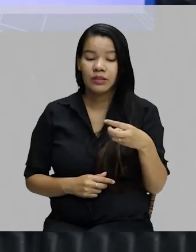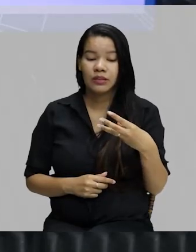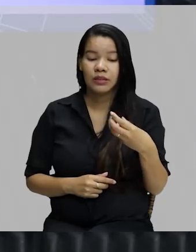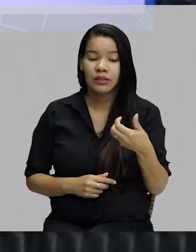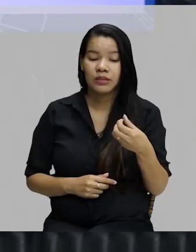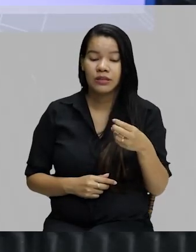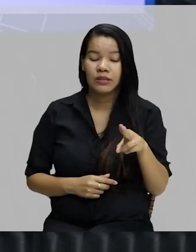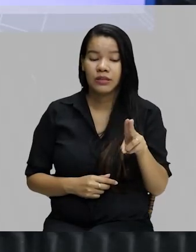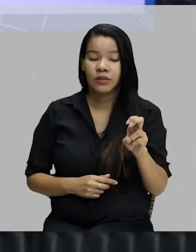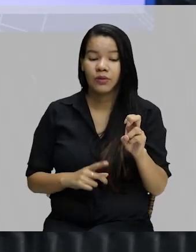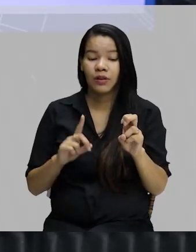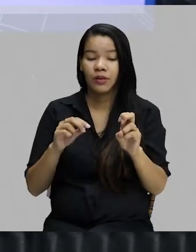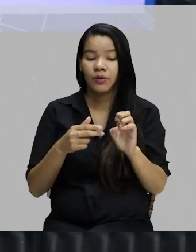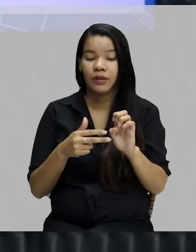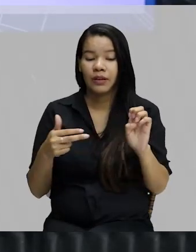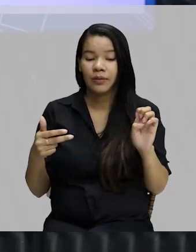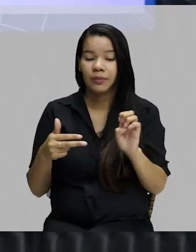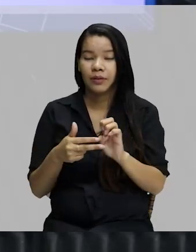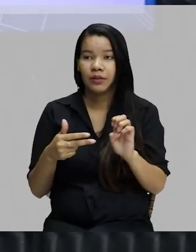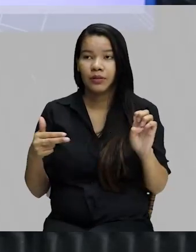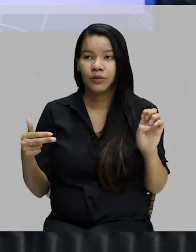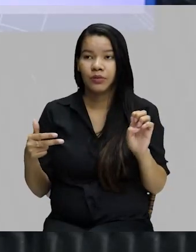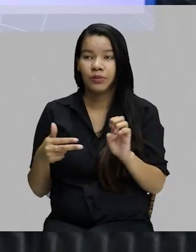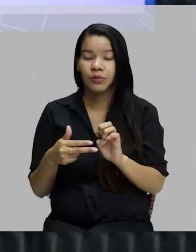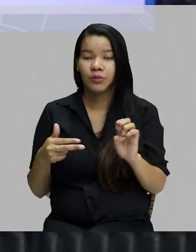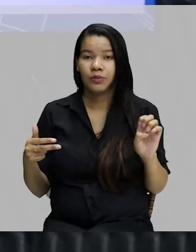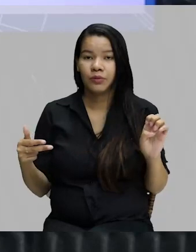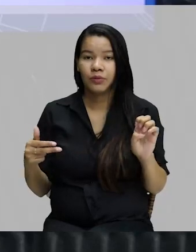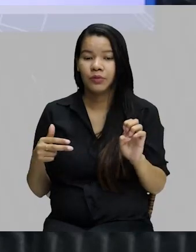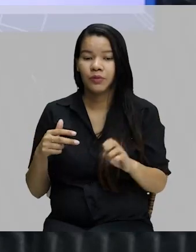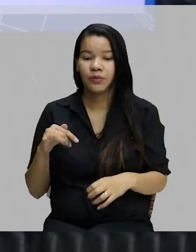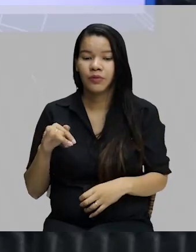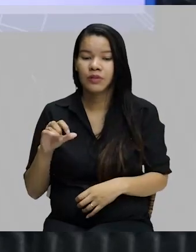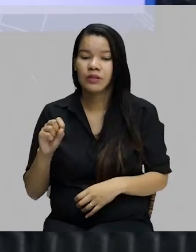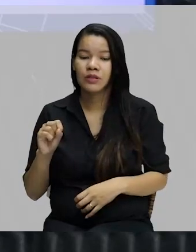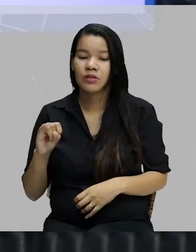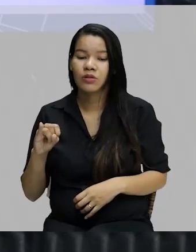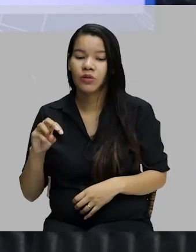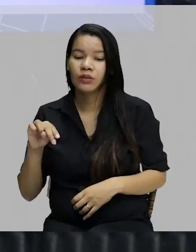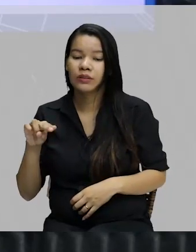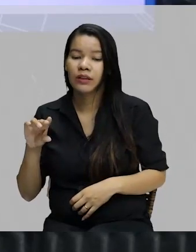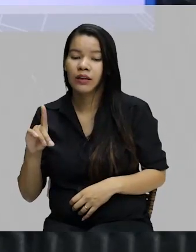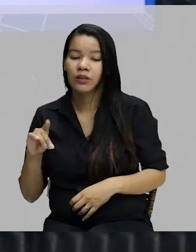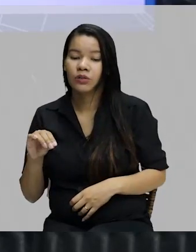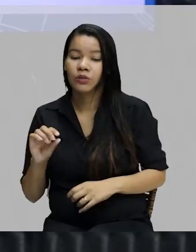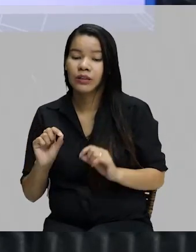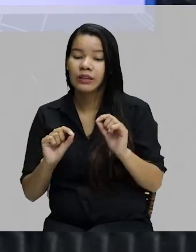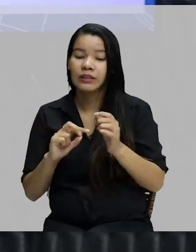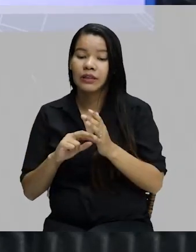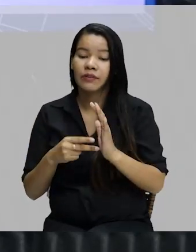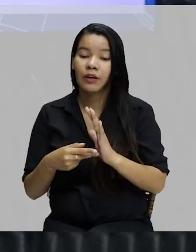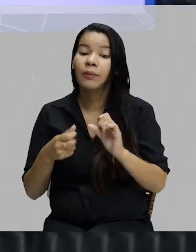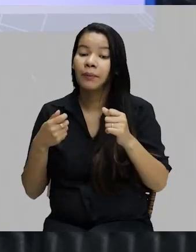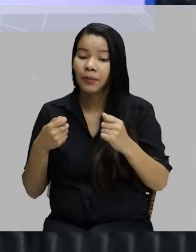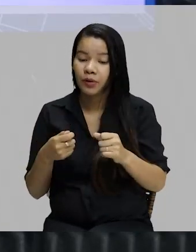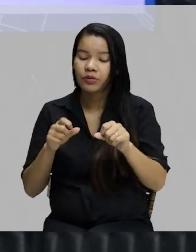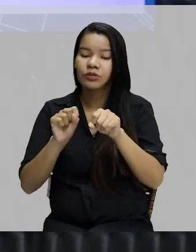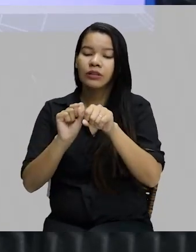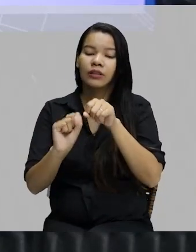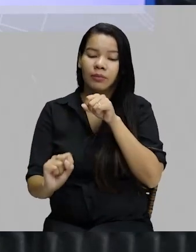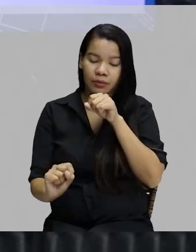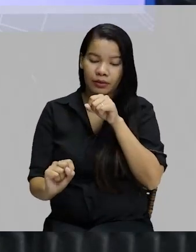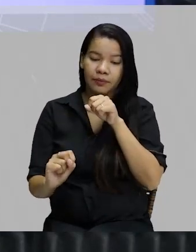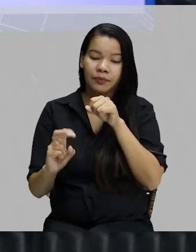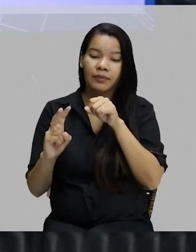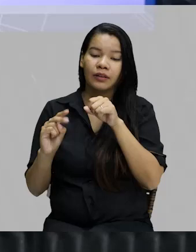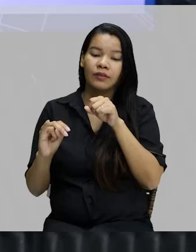elemento fissionável, ele é físsil, ou seja, ele pode ser quebrado. Ele vai receber um nêutron, então vamos